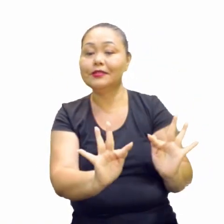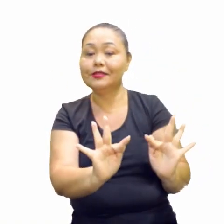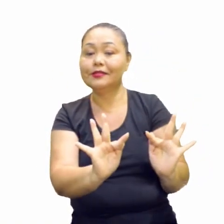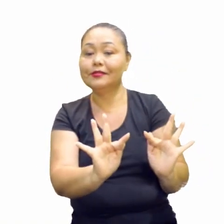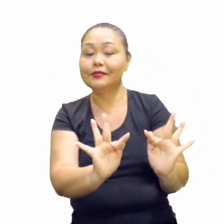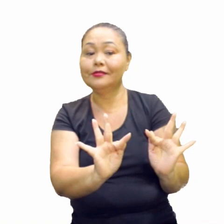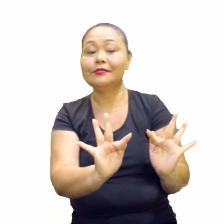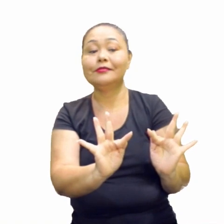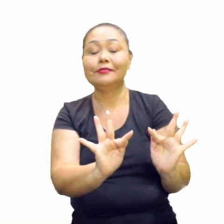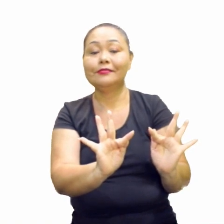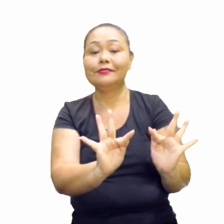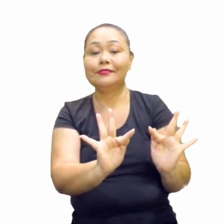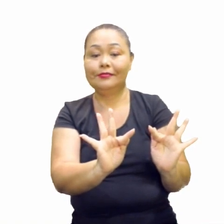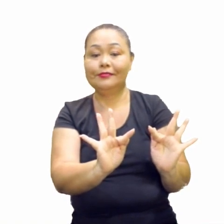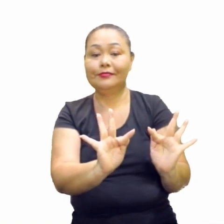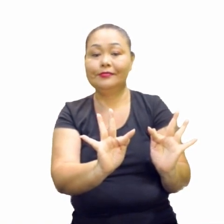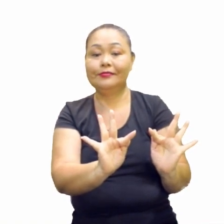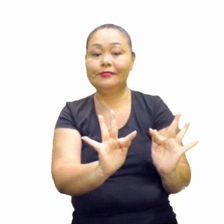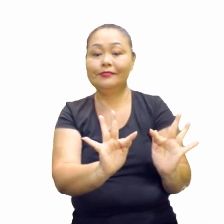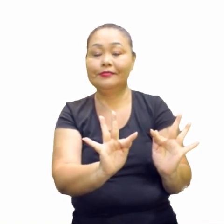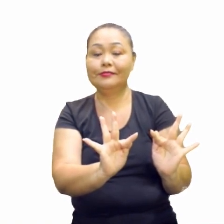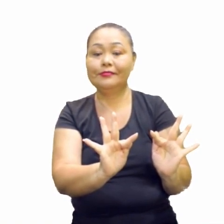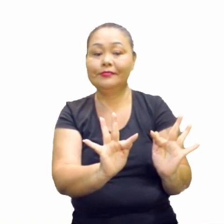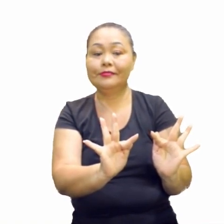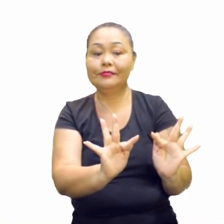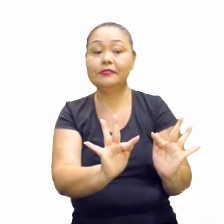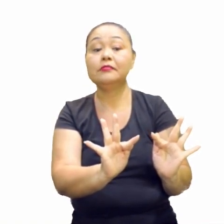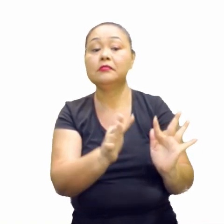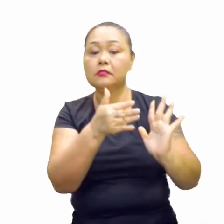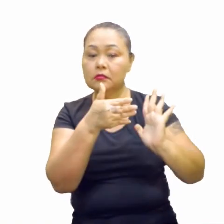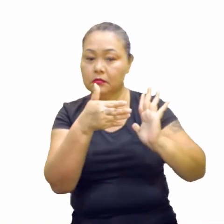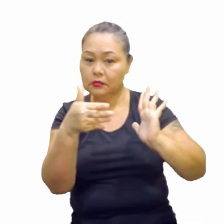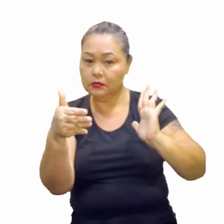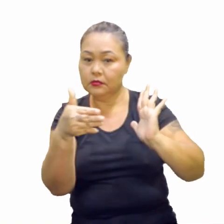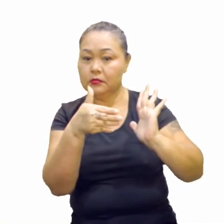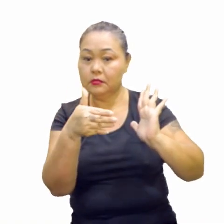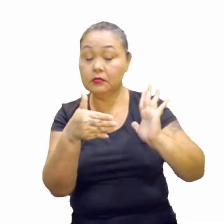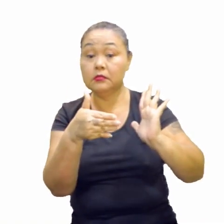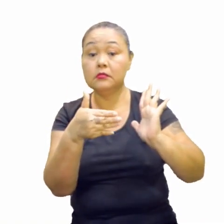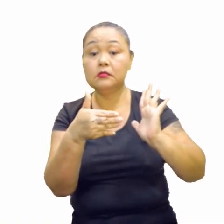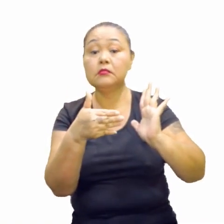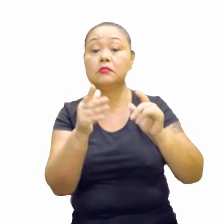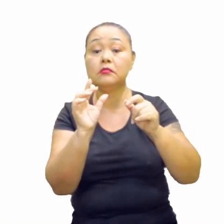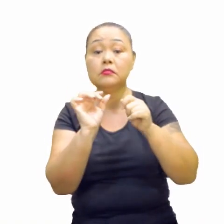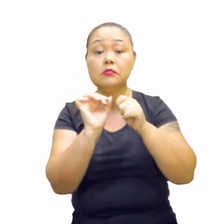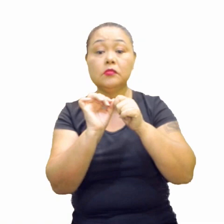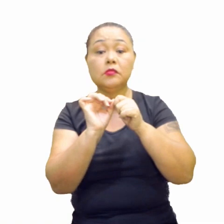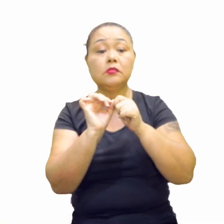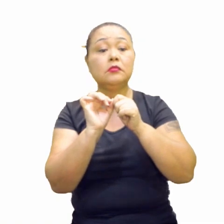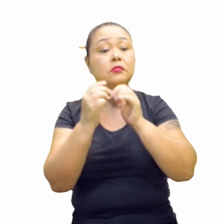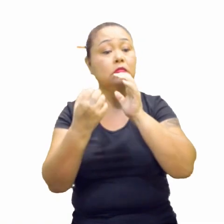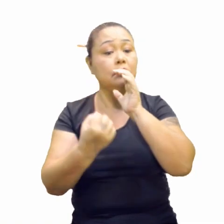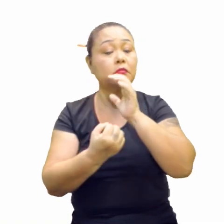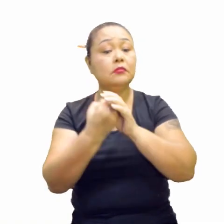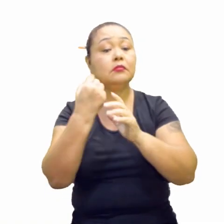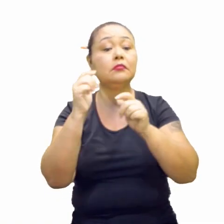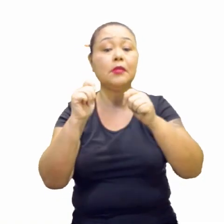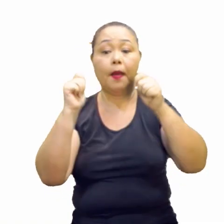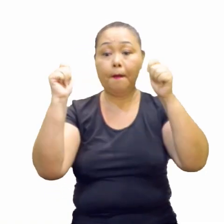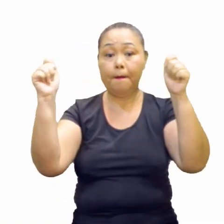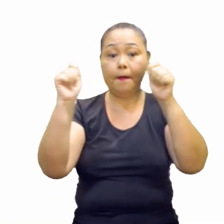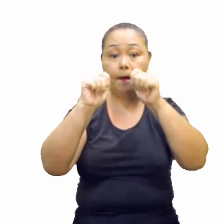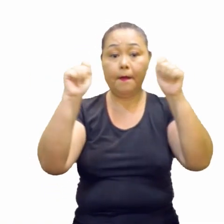Live, né? Foi nesse momento que se cunhou a expressão American Way of